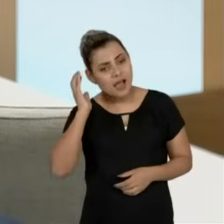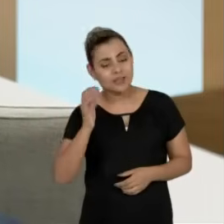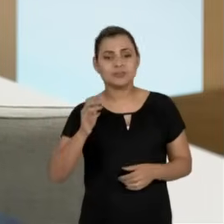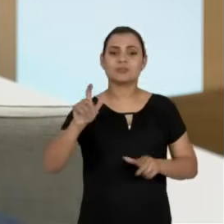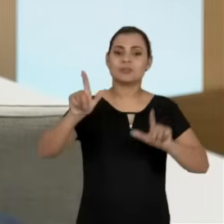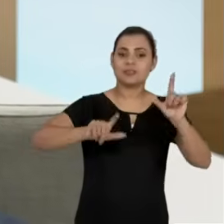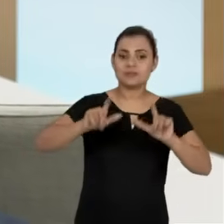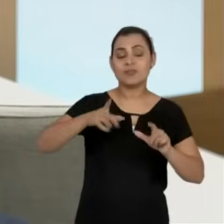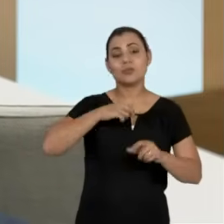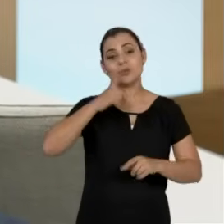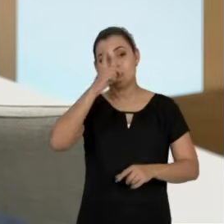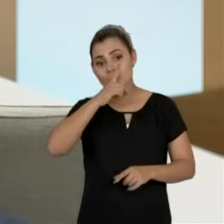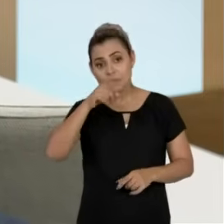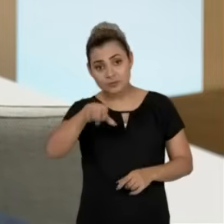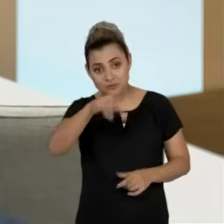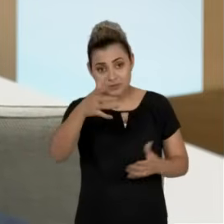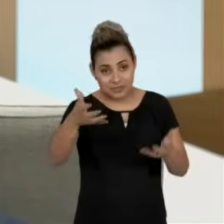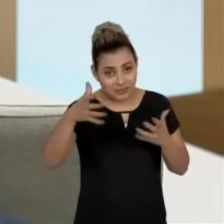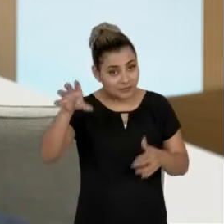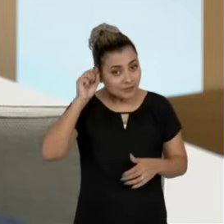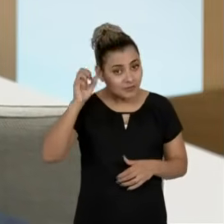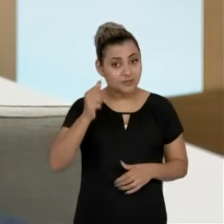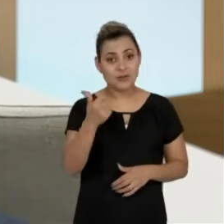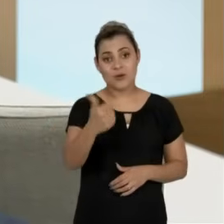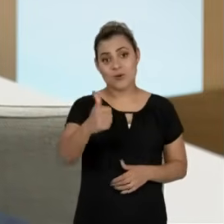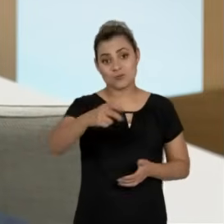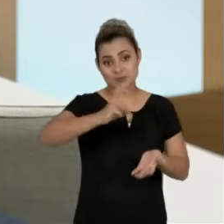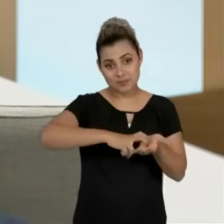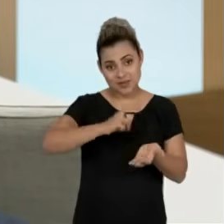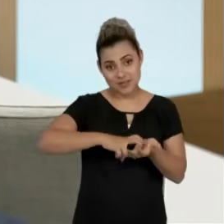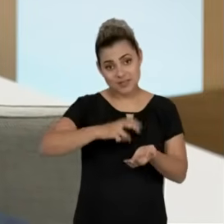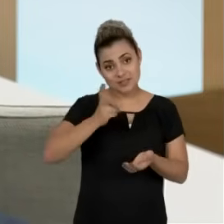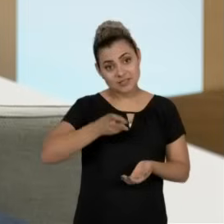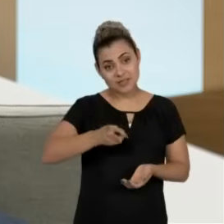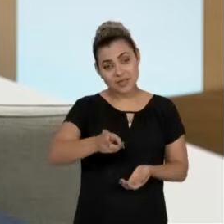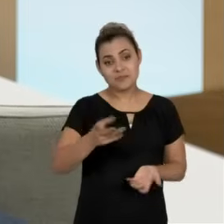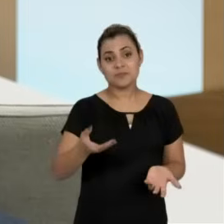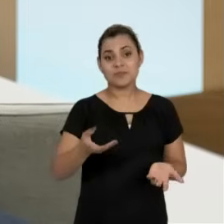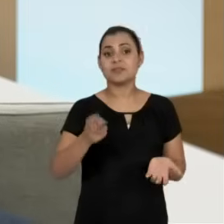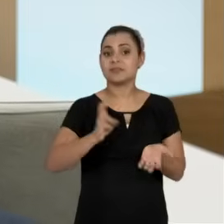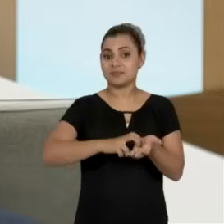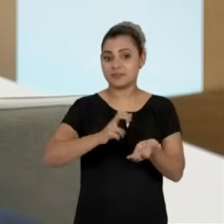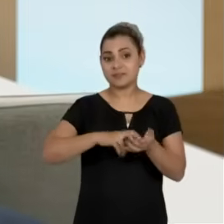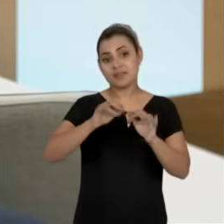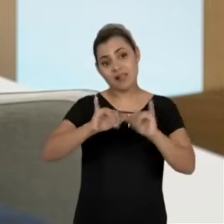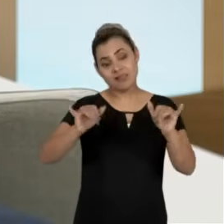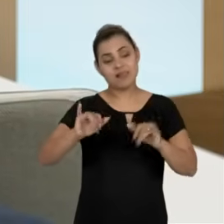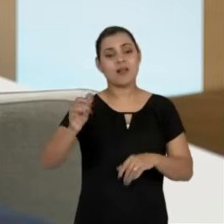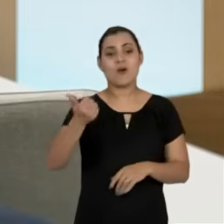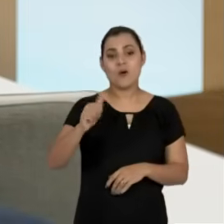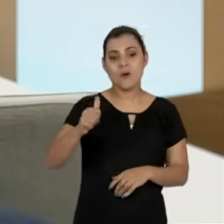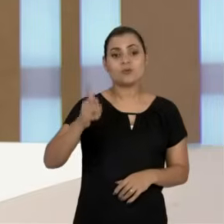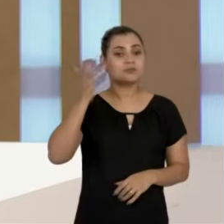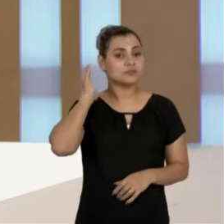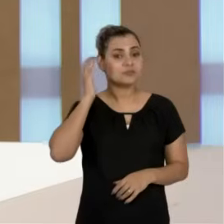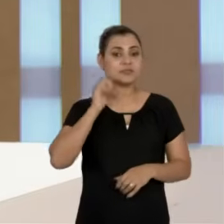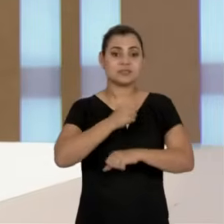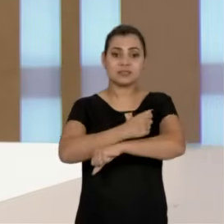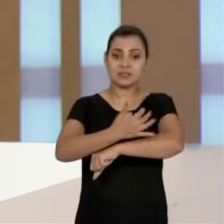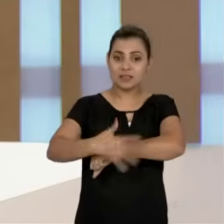domingo, né? Que quem quiser escutar, domingo às 11 horas da manhã, né? Fazendo job merchandise, né? Na Rádio Rural de